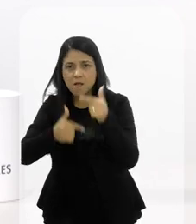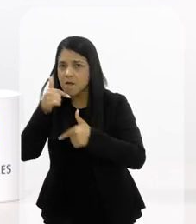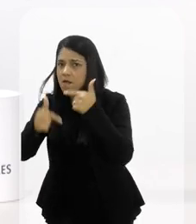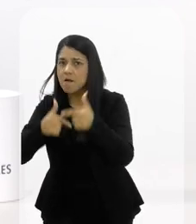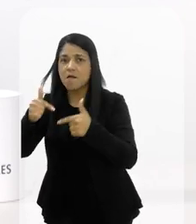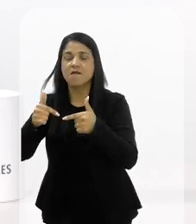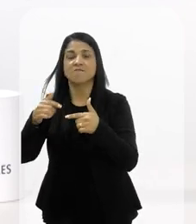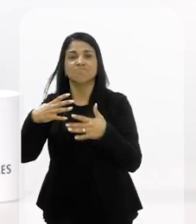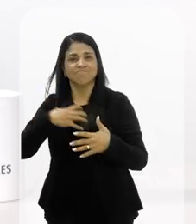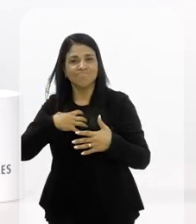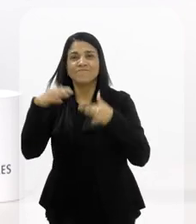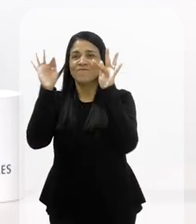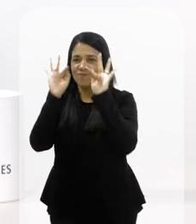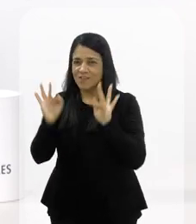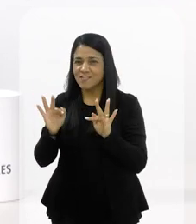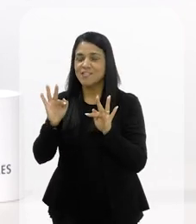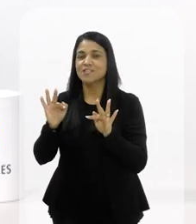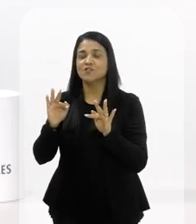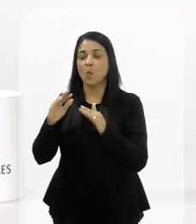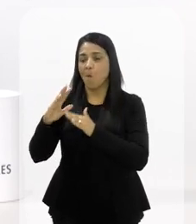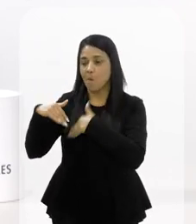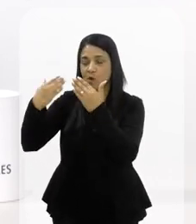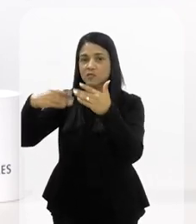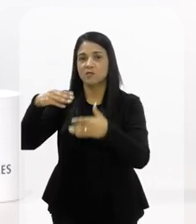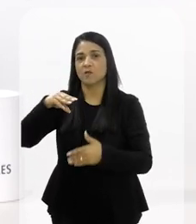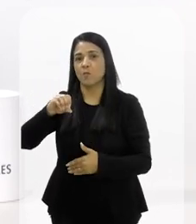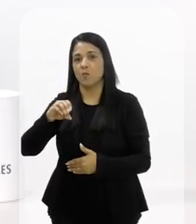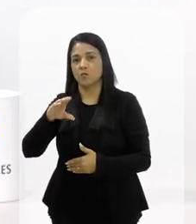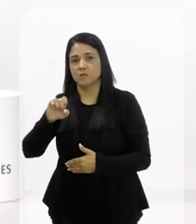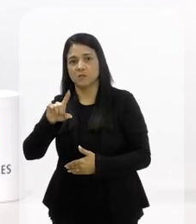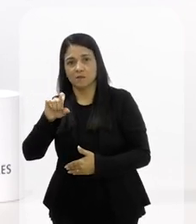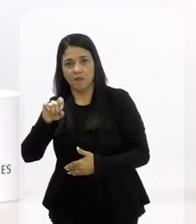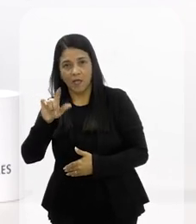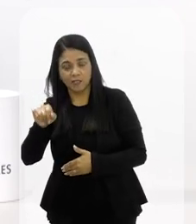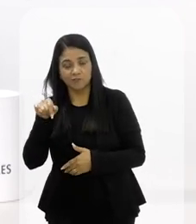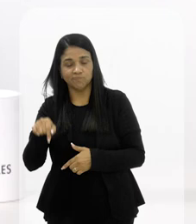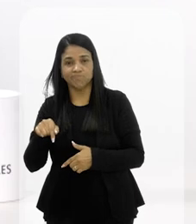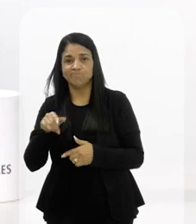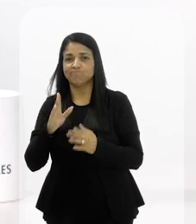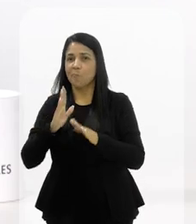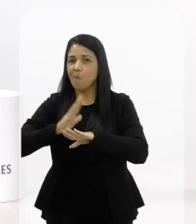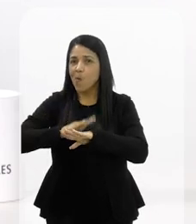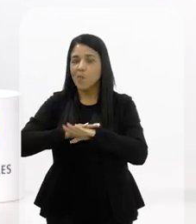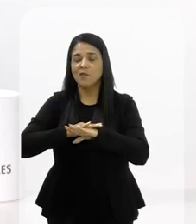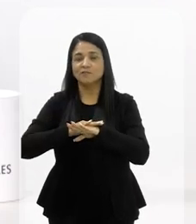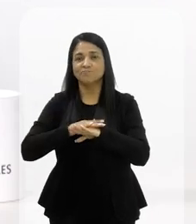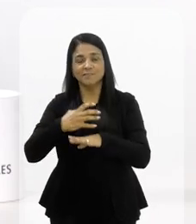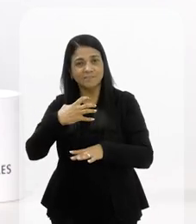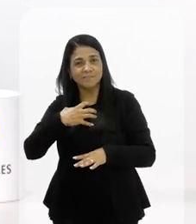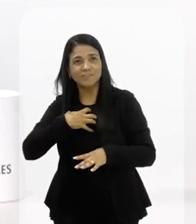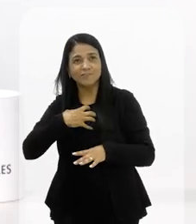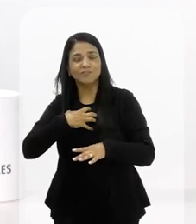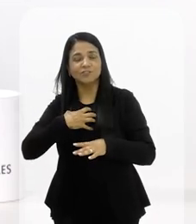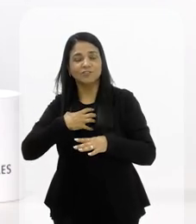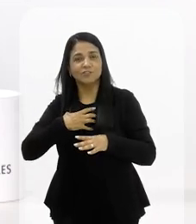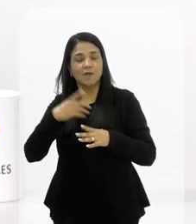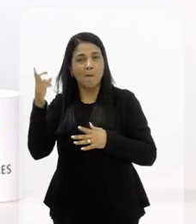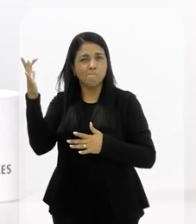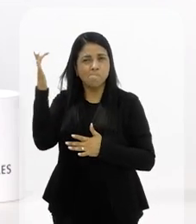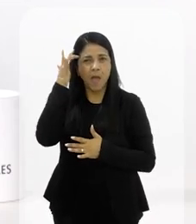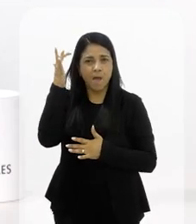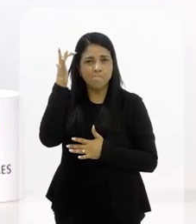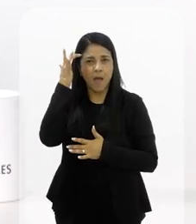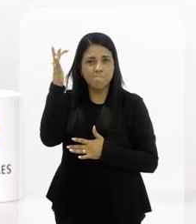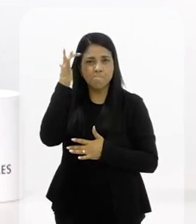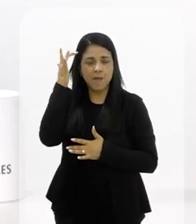e eu fiquei muito feliz com esse processo da Mocidade porque ele veio para coroar esse momento né eu me senti mais